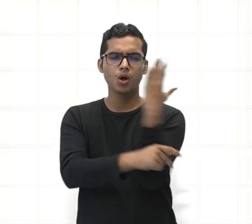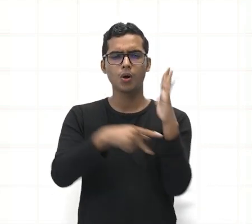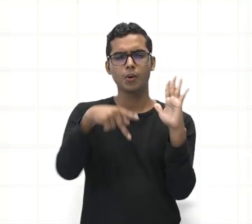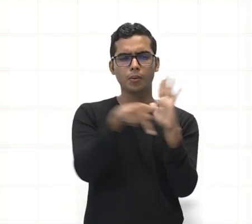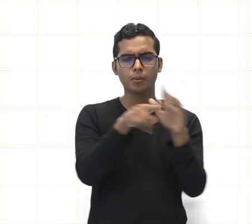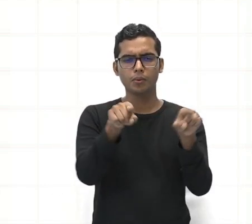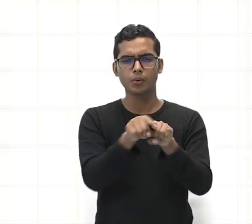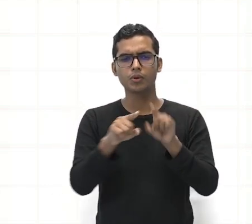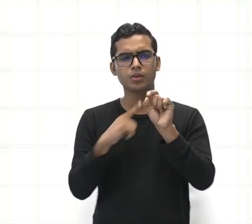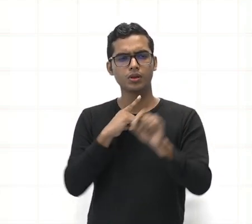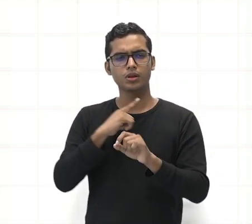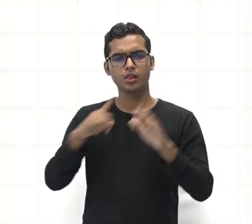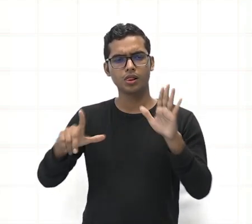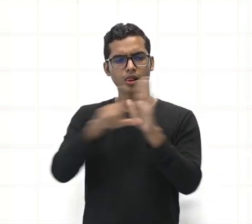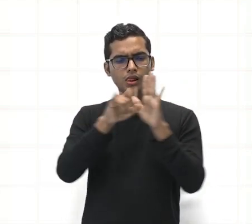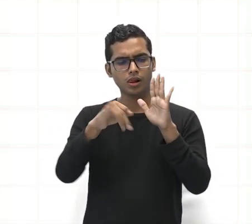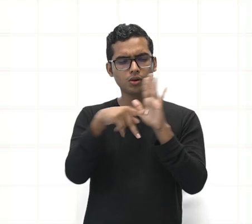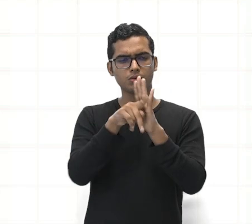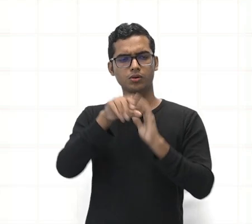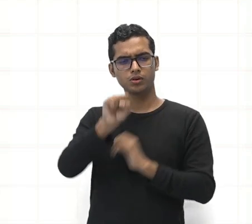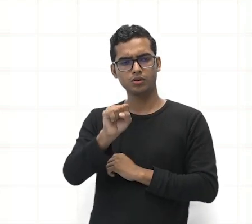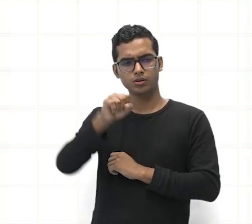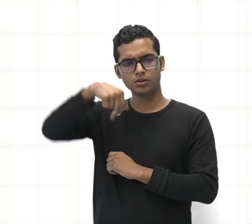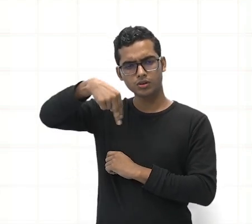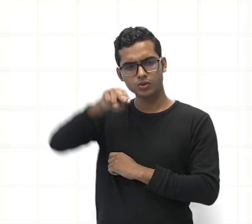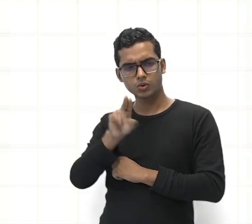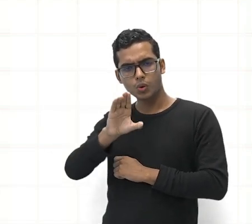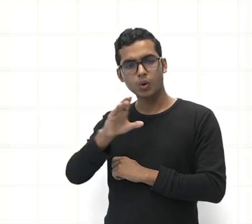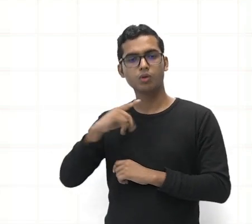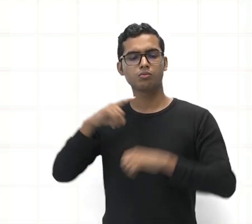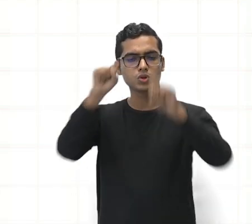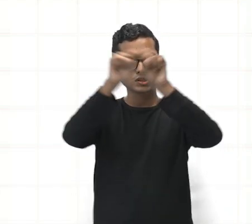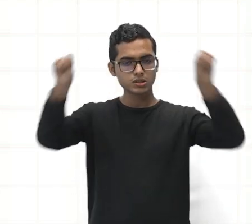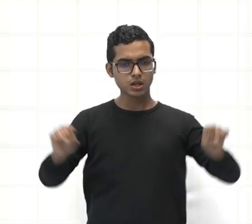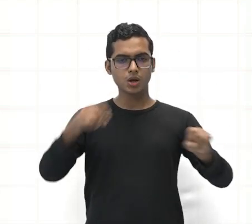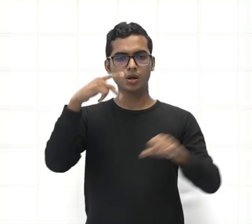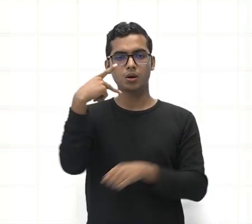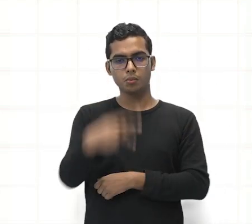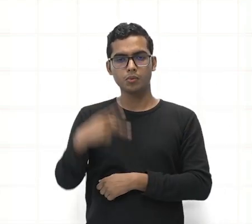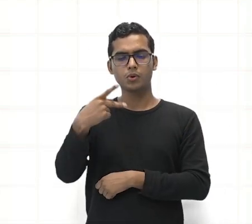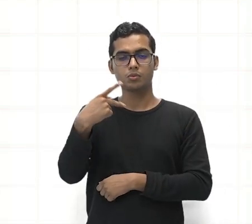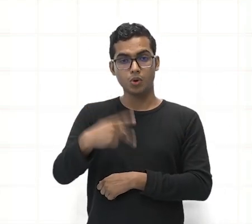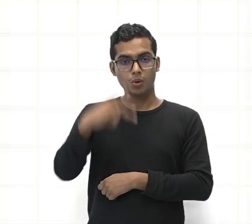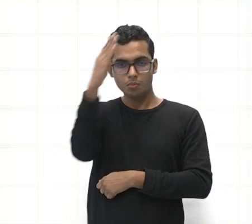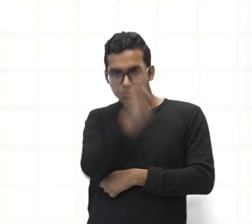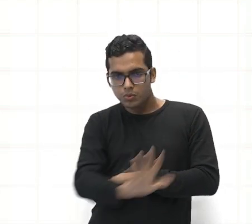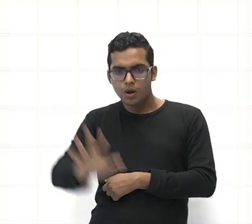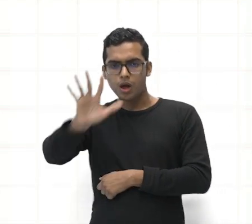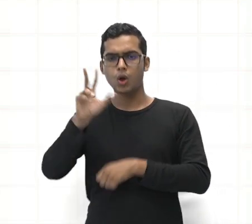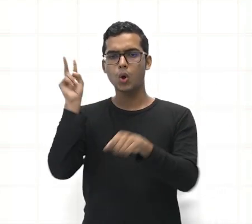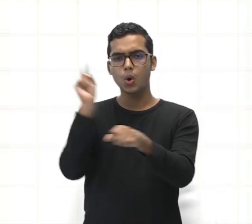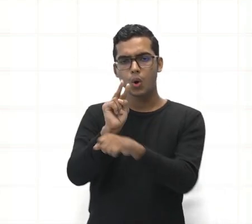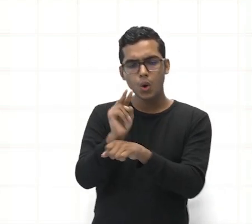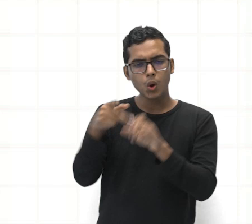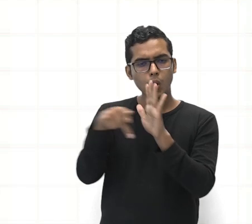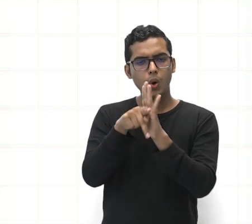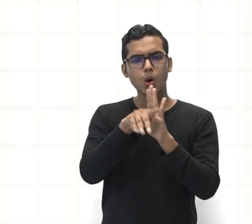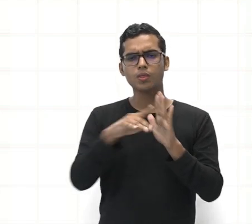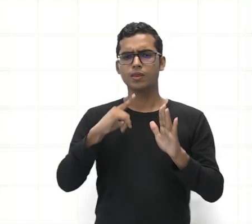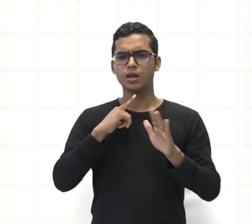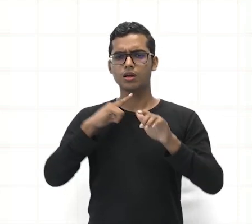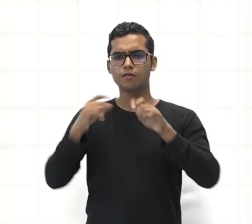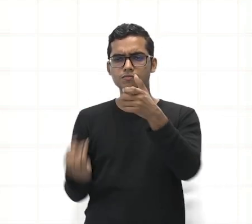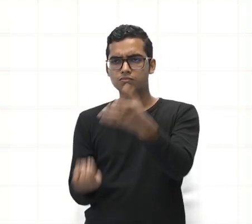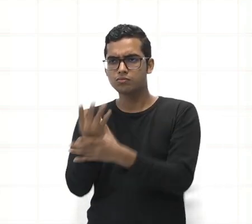SNUC? Sistema Nacional de Unidades de Conservação. Então foram criados, a partir dessa lei,